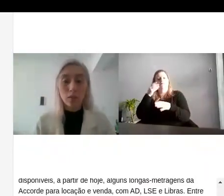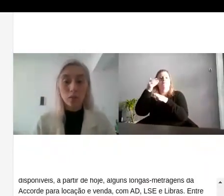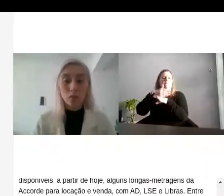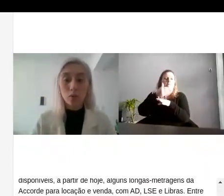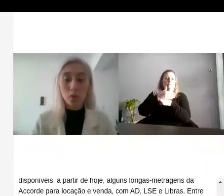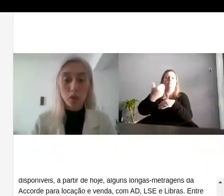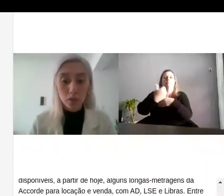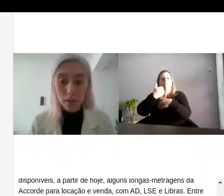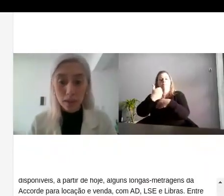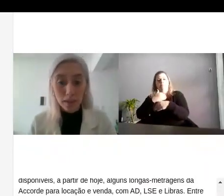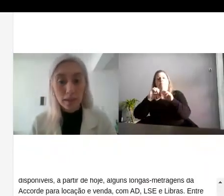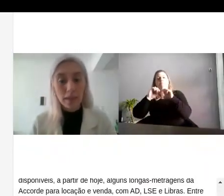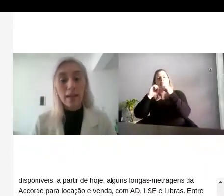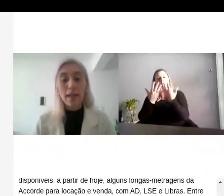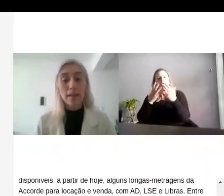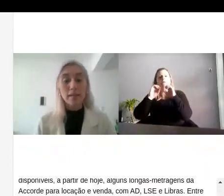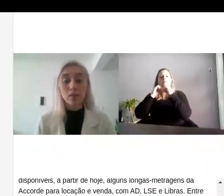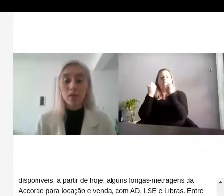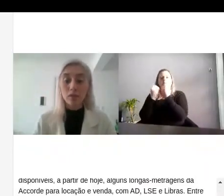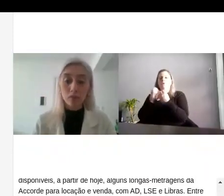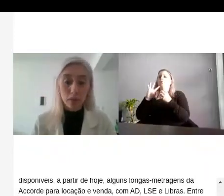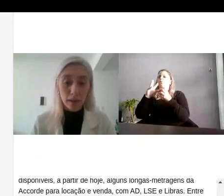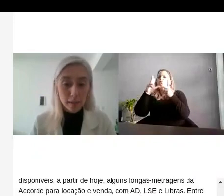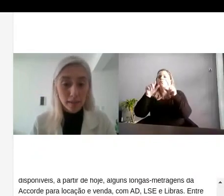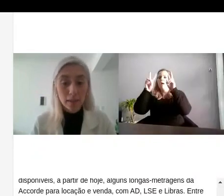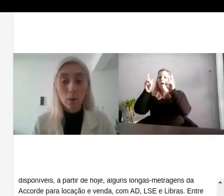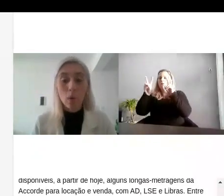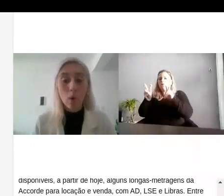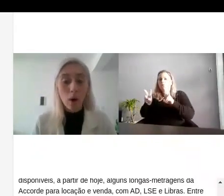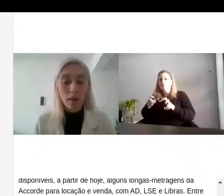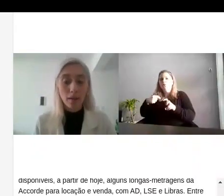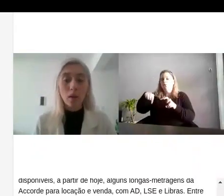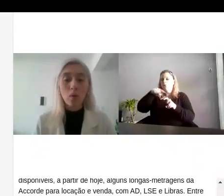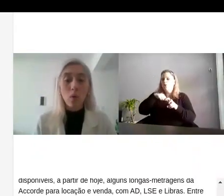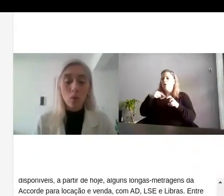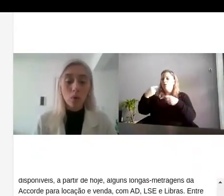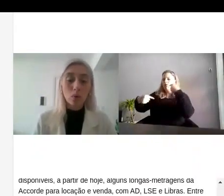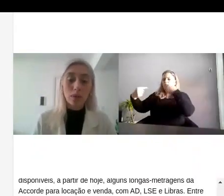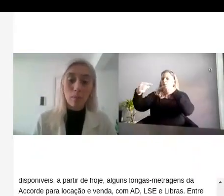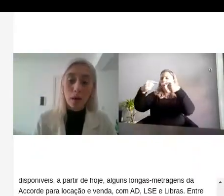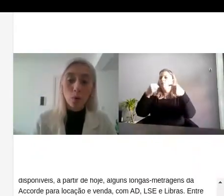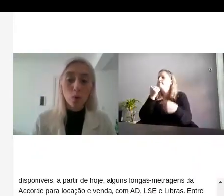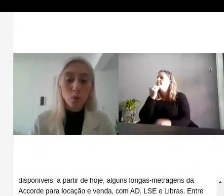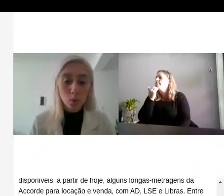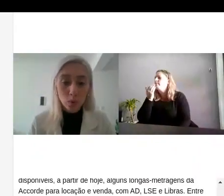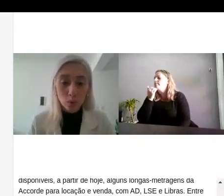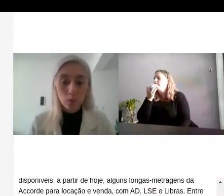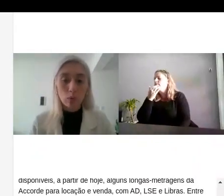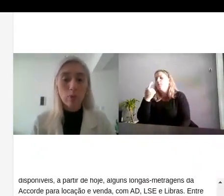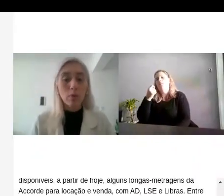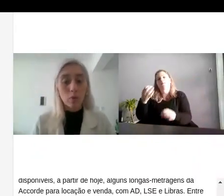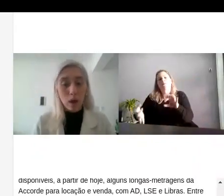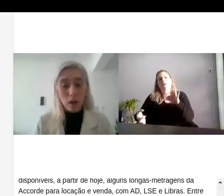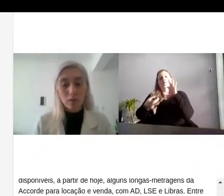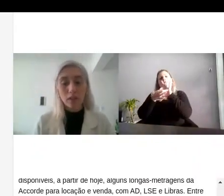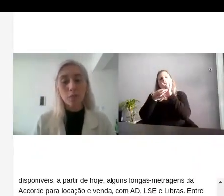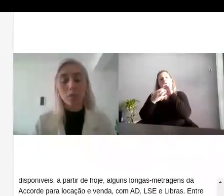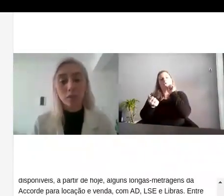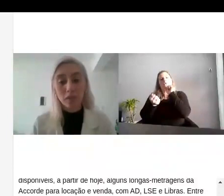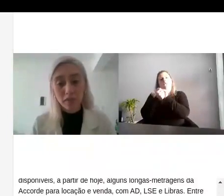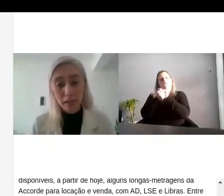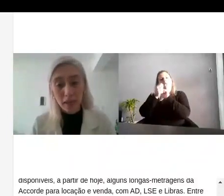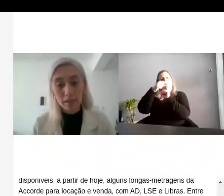sendo discutidos aqui, eles não são funcionais se não ocorrem com o trabalho conjunto do público-alvo, das